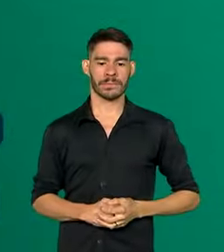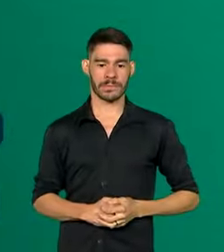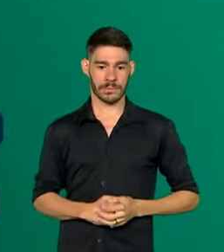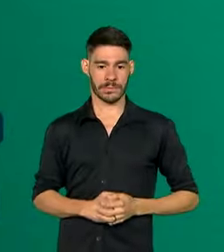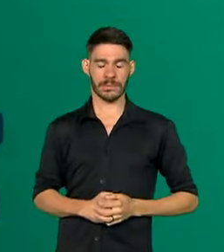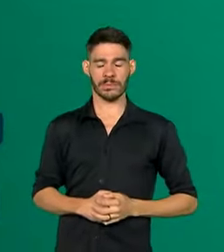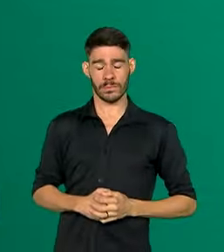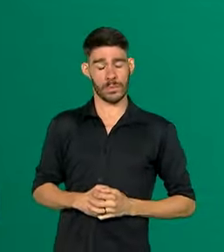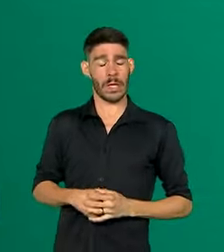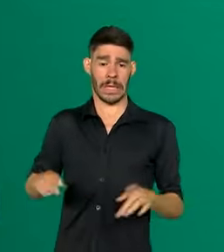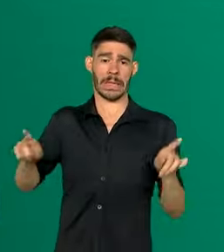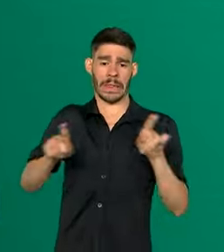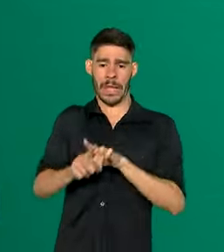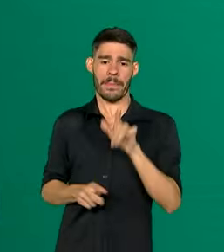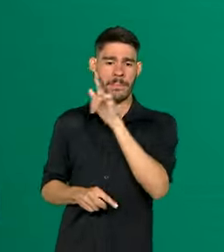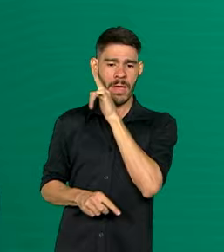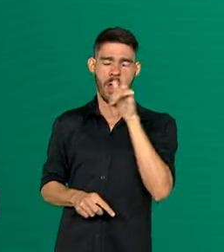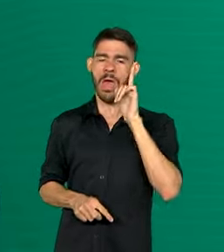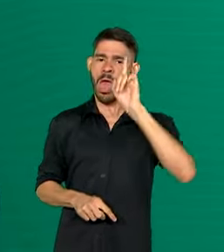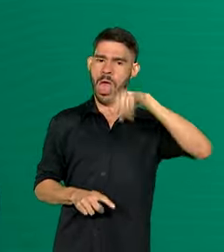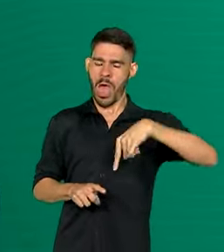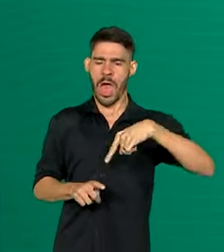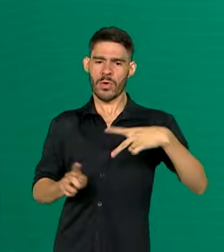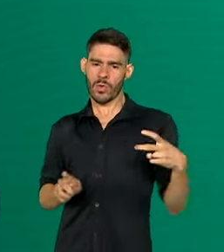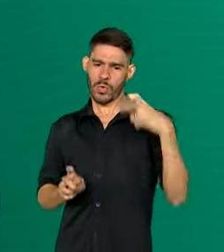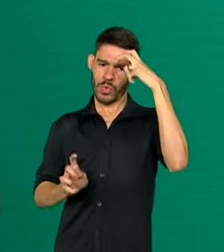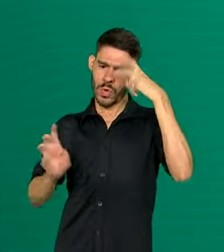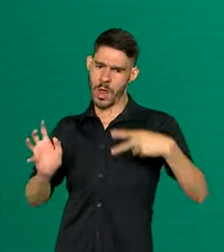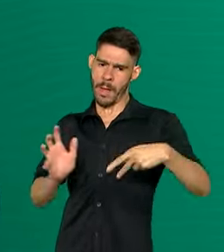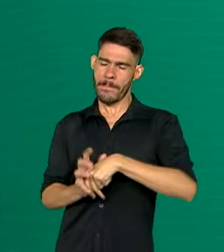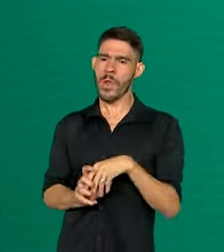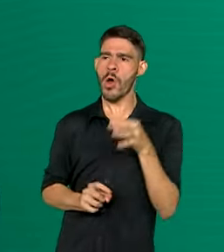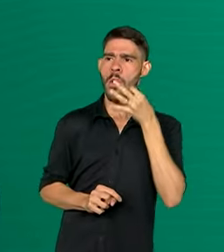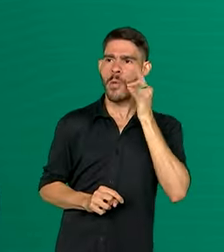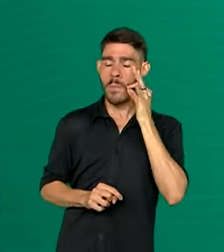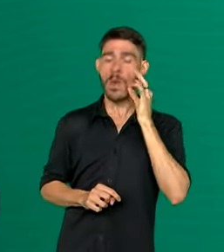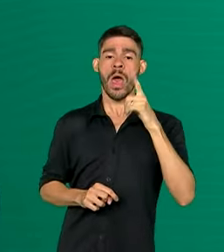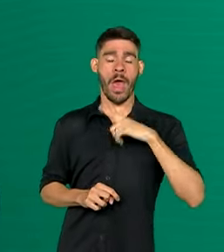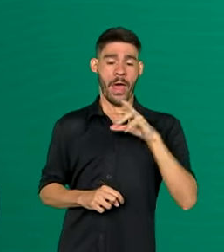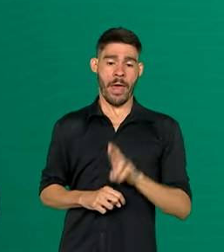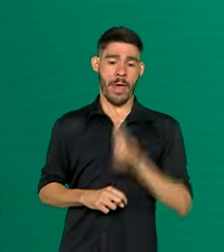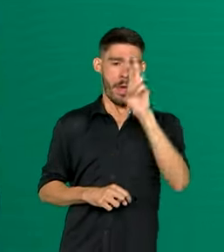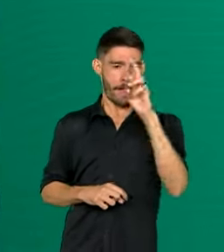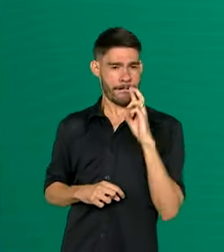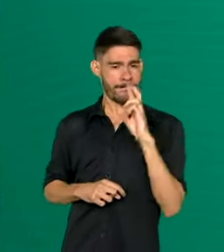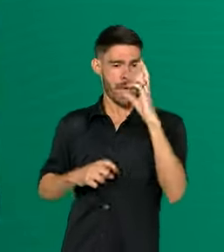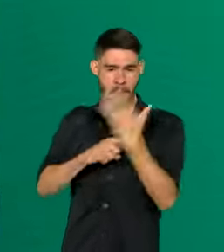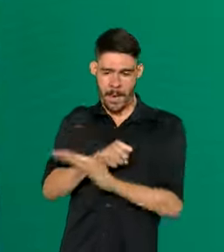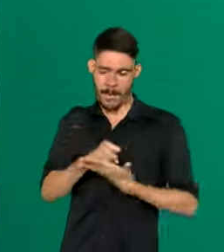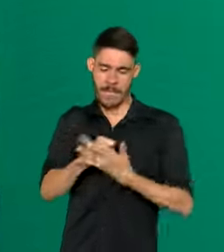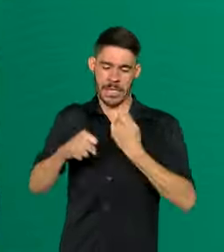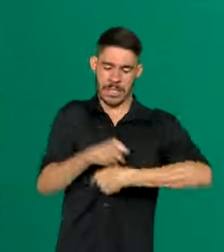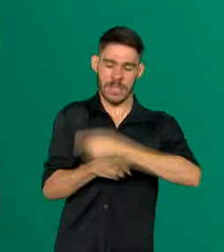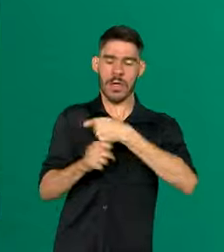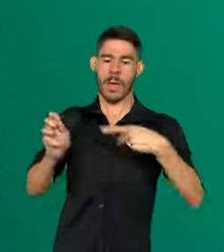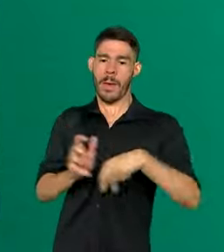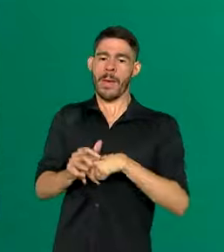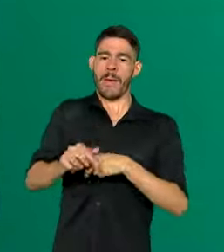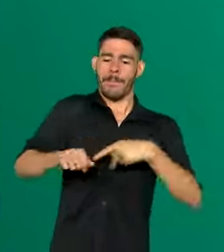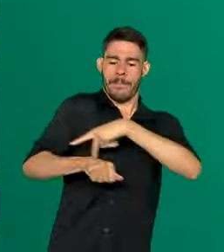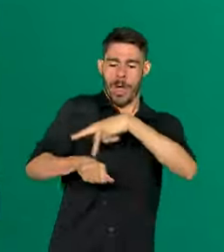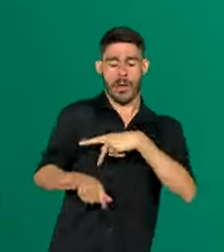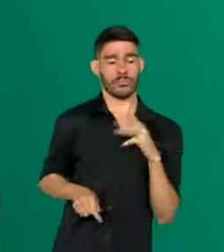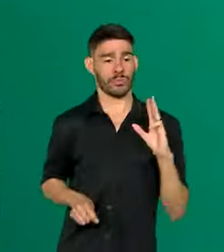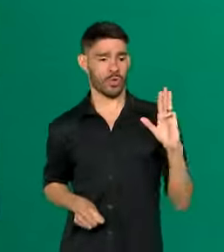O café por aqui também é uma forte tradição. A planta representa prosperidade e é a base da economia do país. Lula